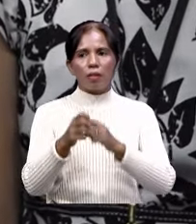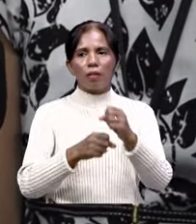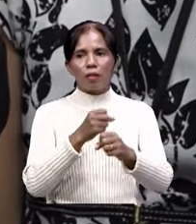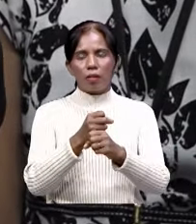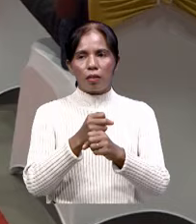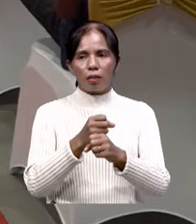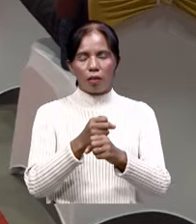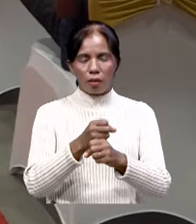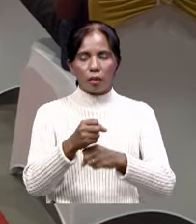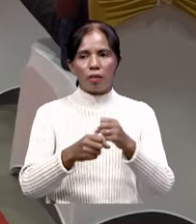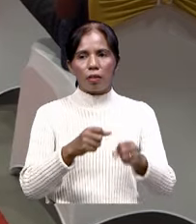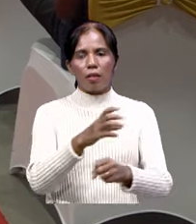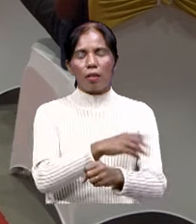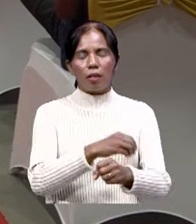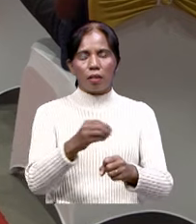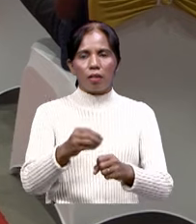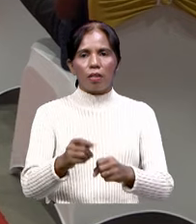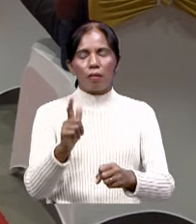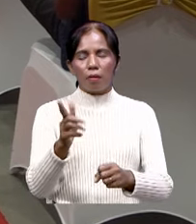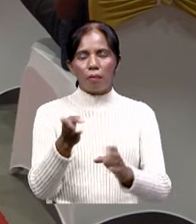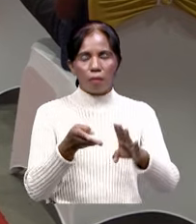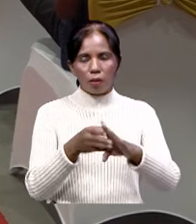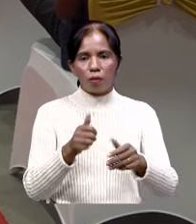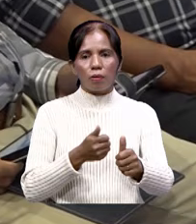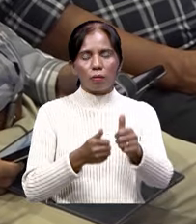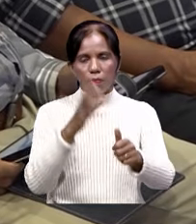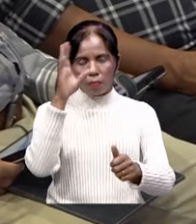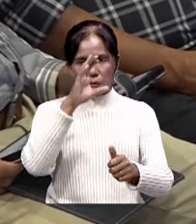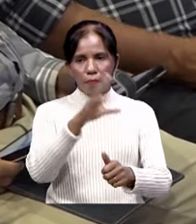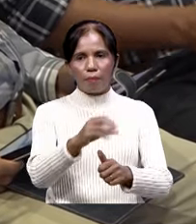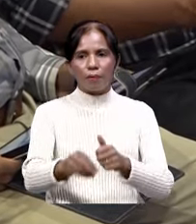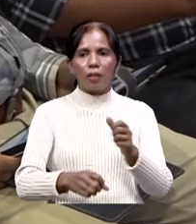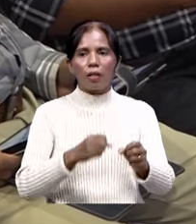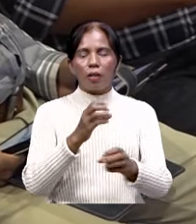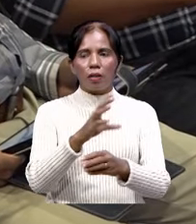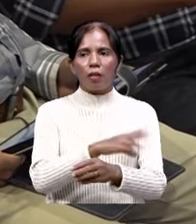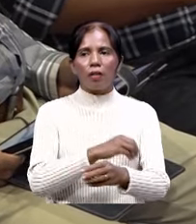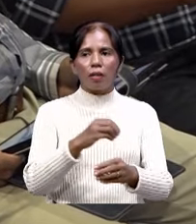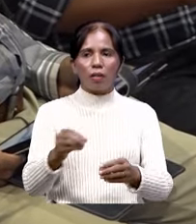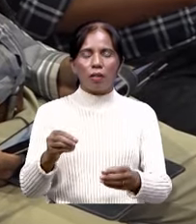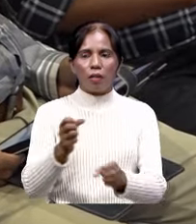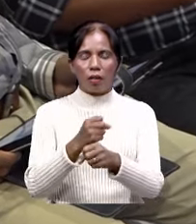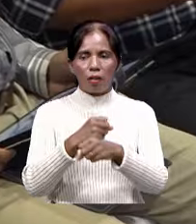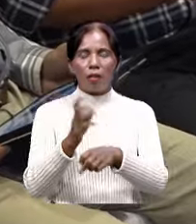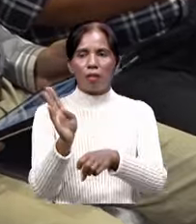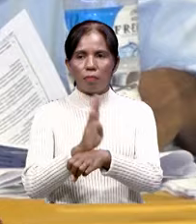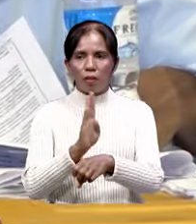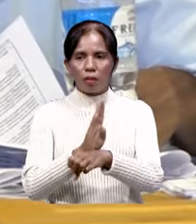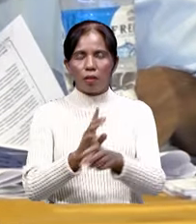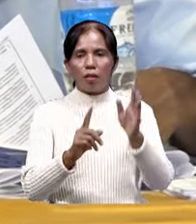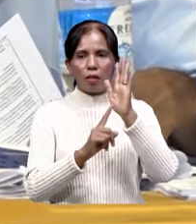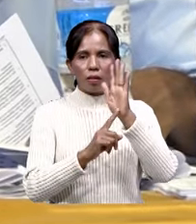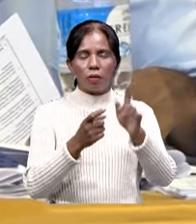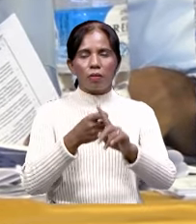bank tuir buka Tuir survei husi Banku Mundial tina di Rua Ronolo, kona ba duim bisnes ka halo negosiu, haturu